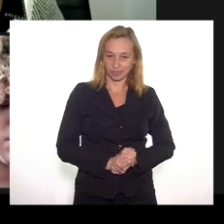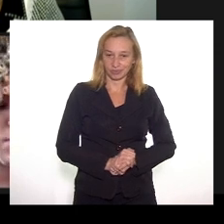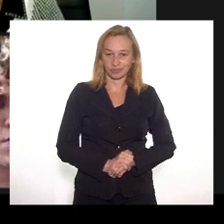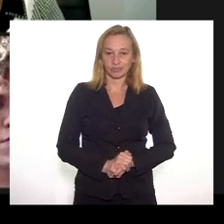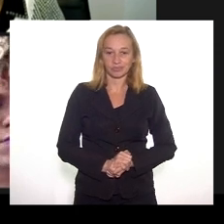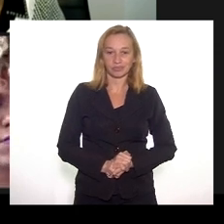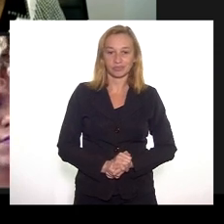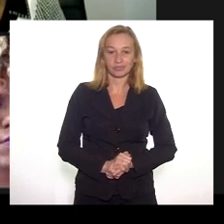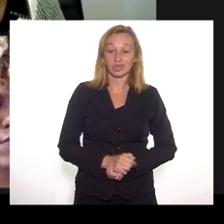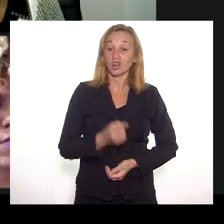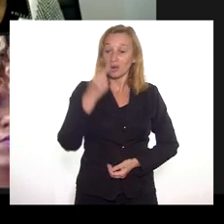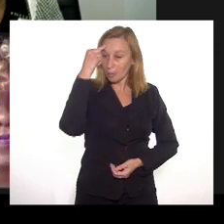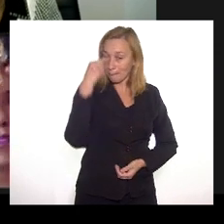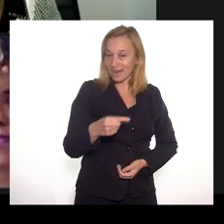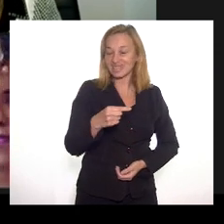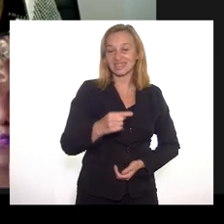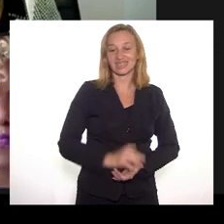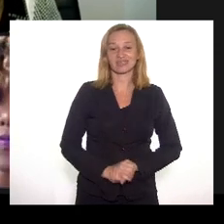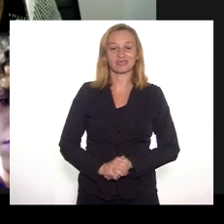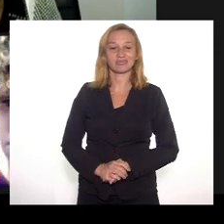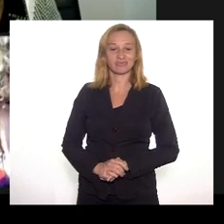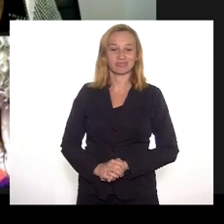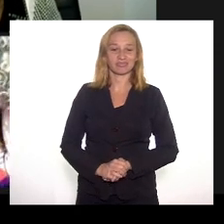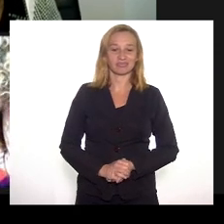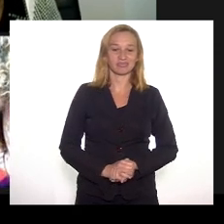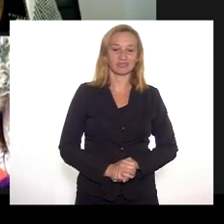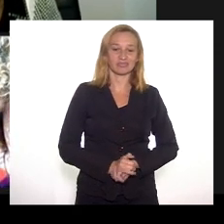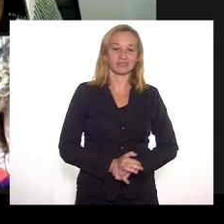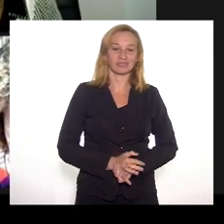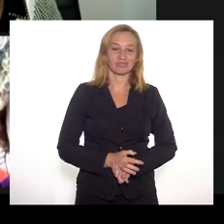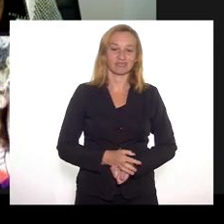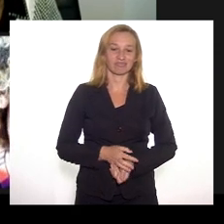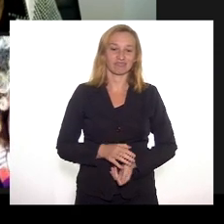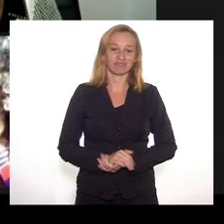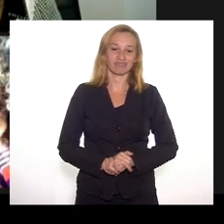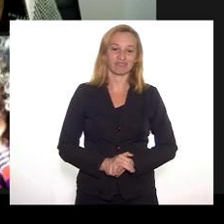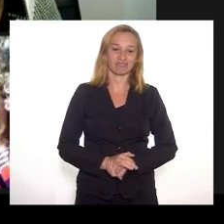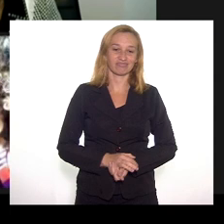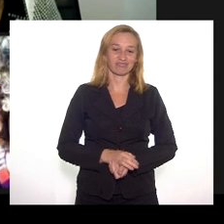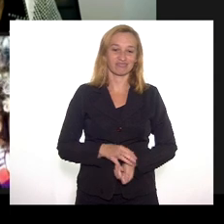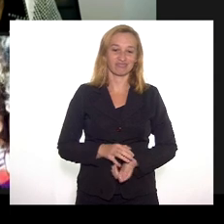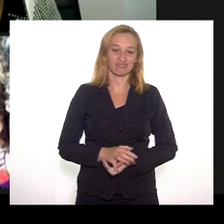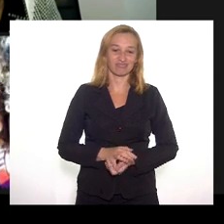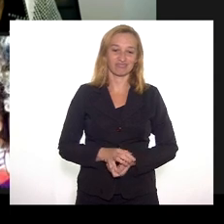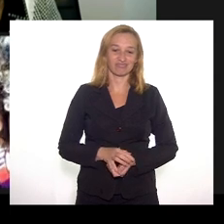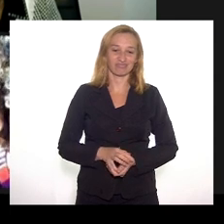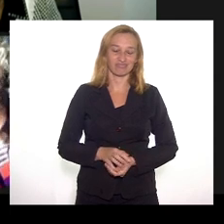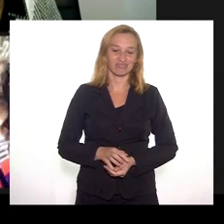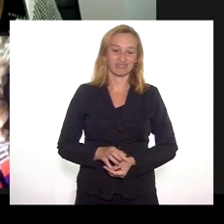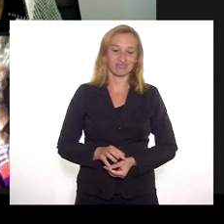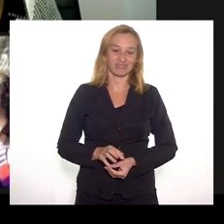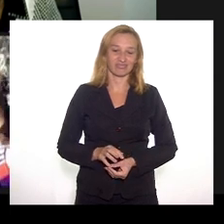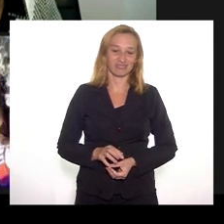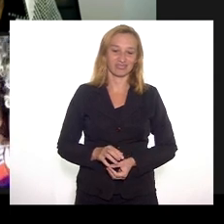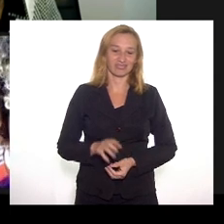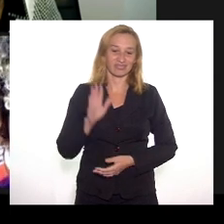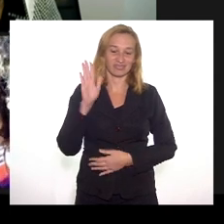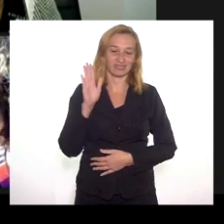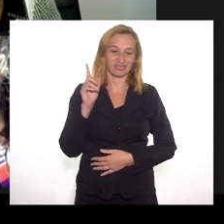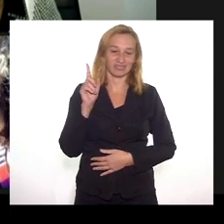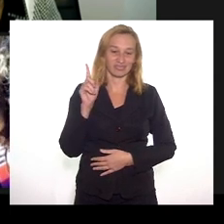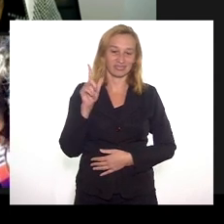Vossa Excelência, manda. Doutor Monteiro também, presidente. Sobre?